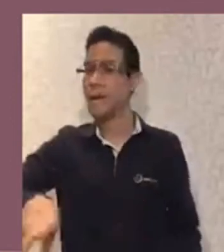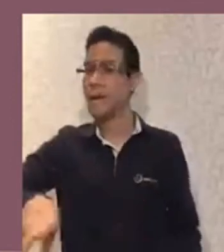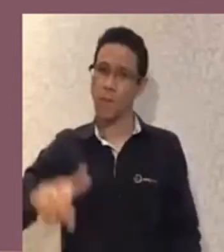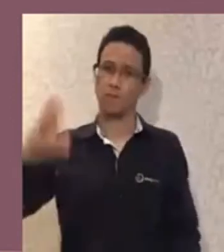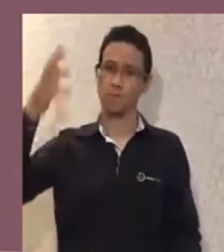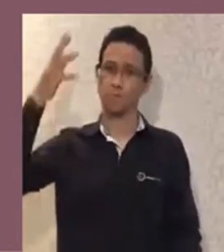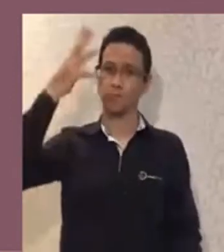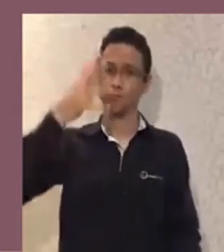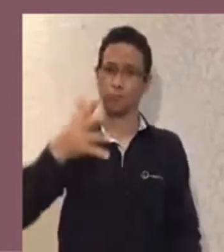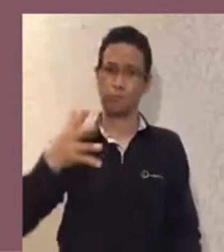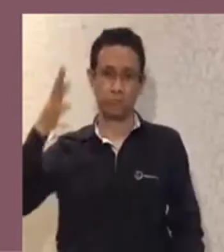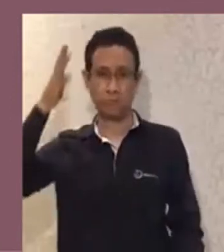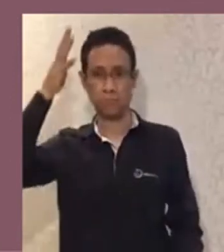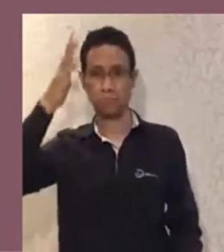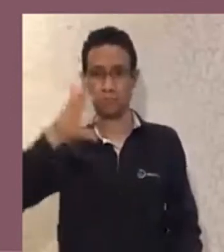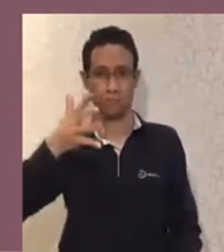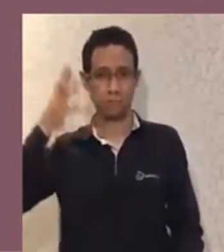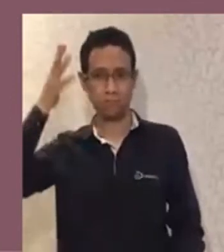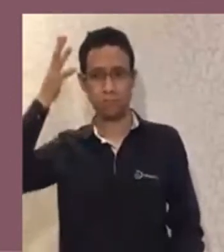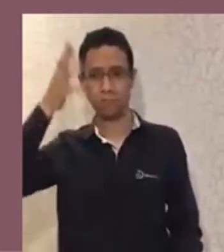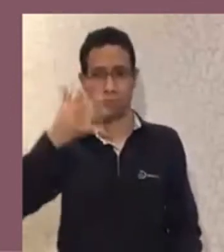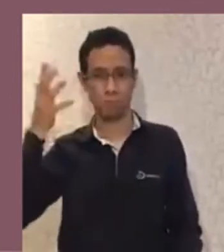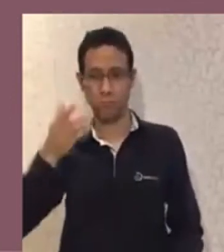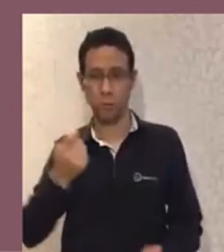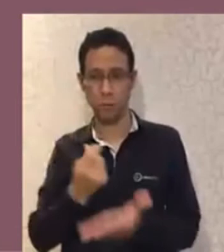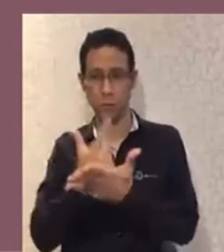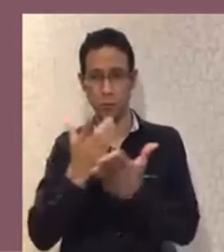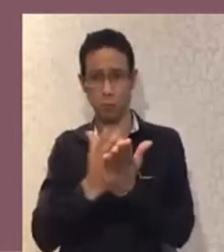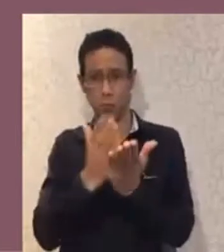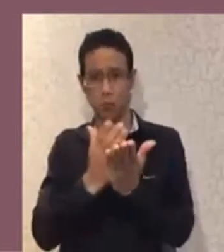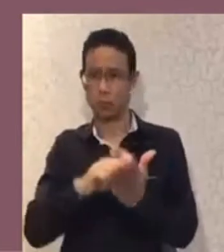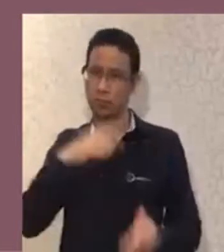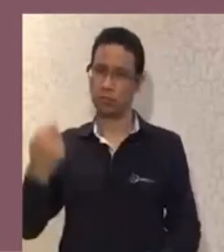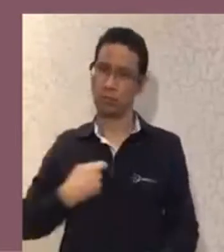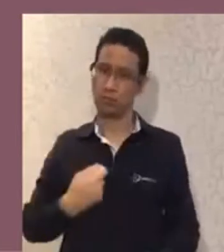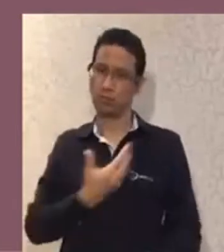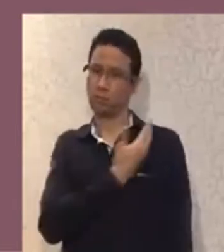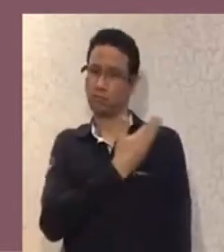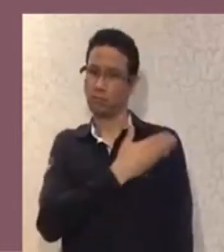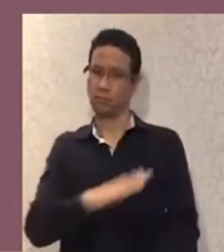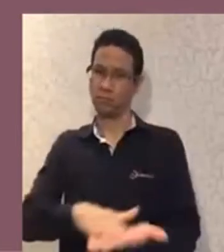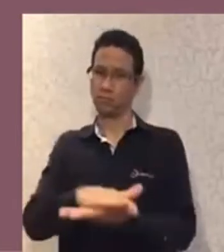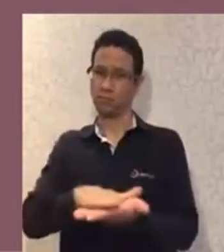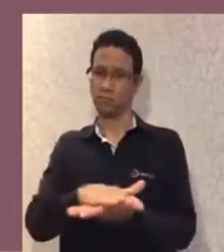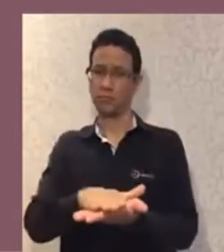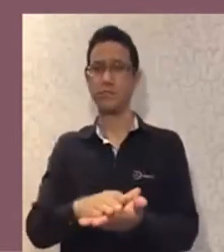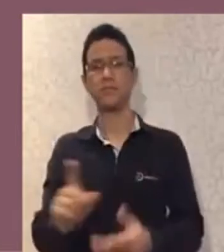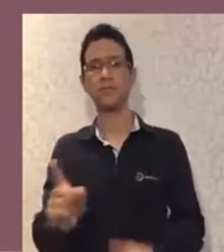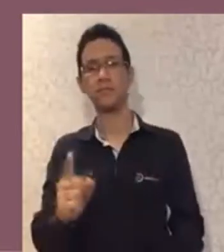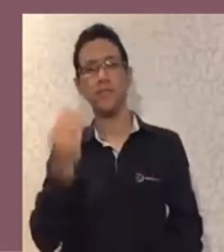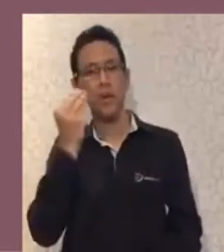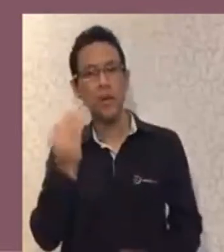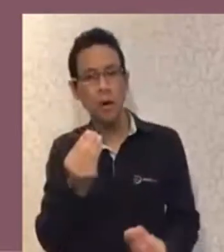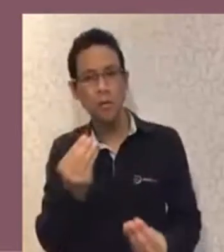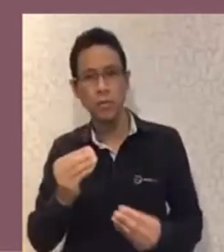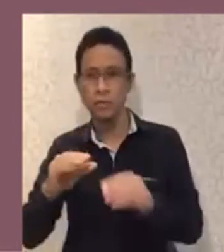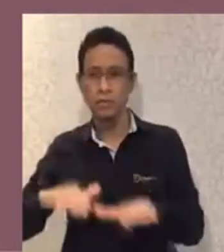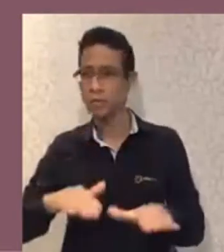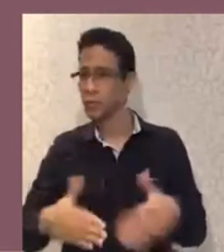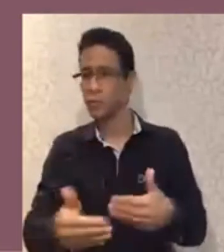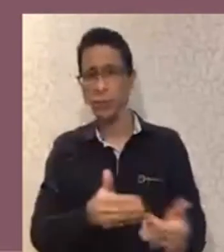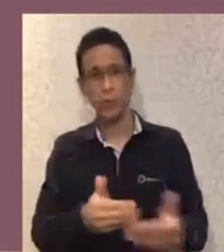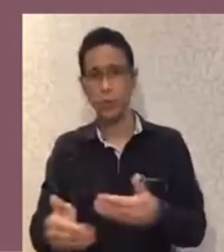algo assim, tipo, li um livro, comprei um livro, virei antirracista. Você pode estar na luta antirracista em qualquer lugar que você esteja